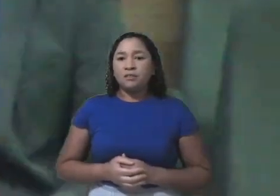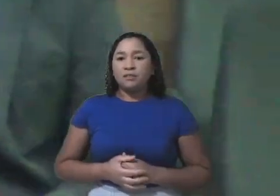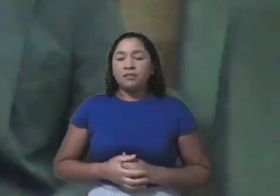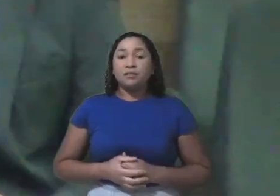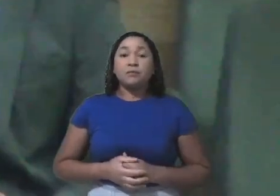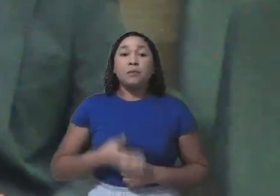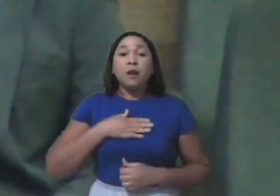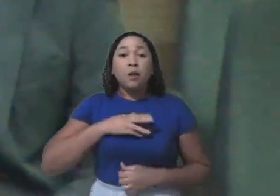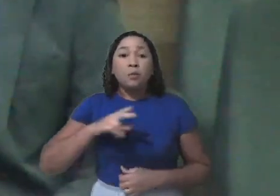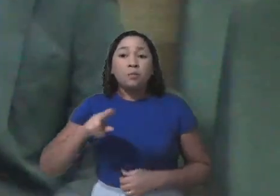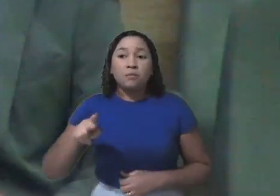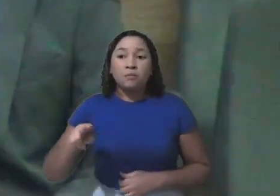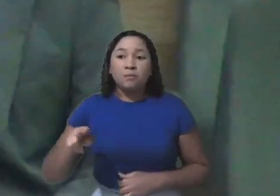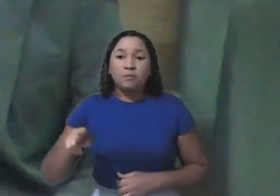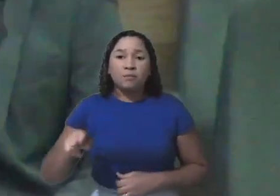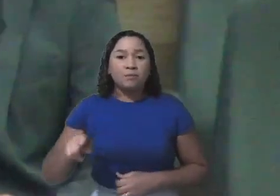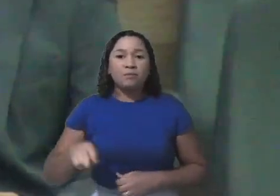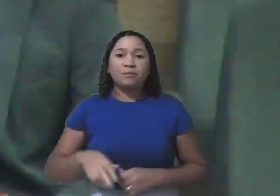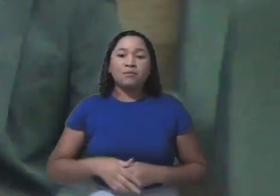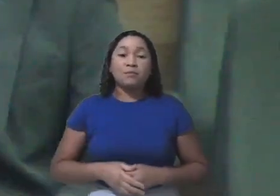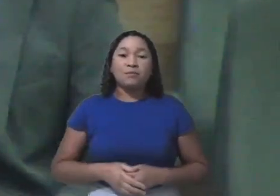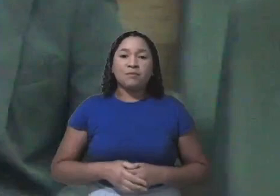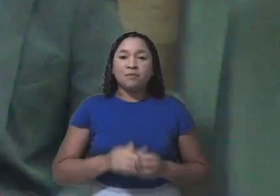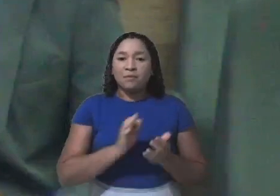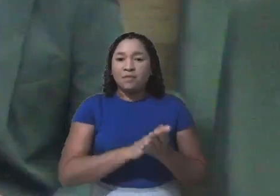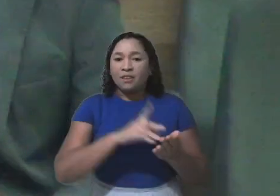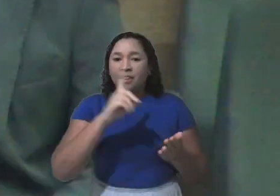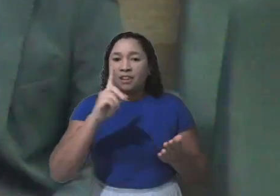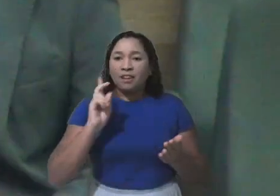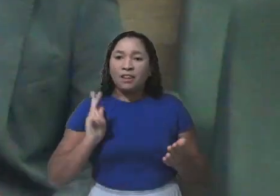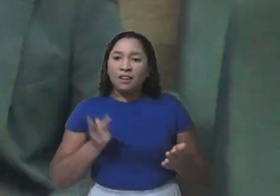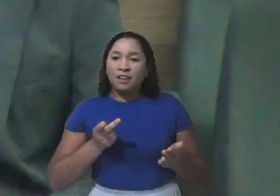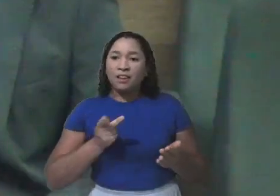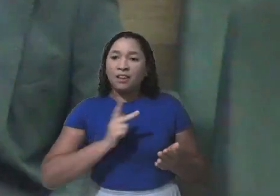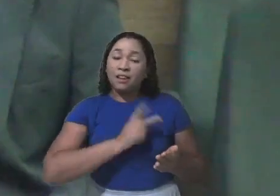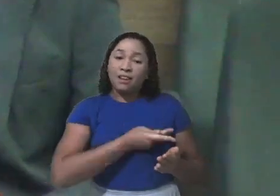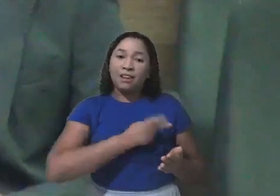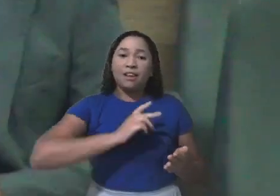Meus irmãos, abramos nossas Bíblias em Hebreus,